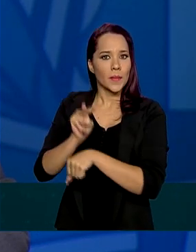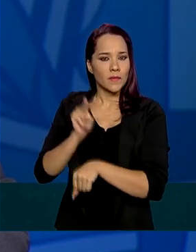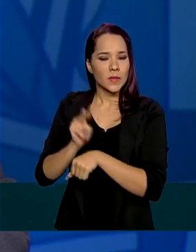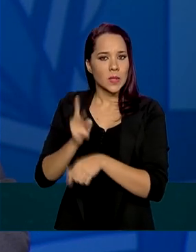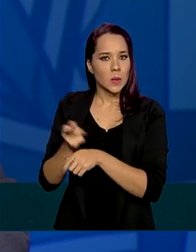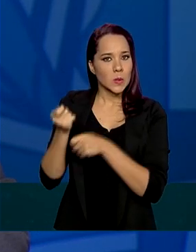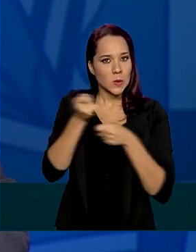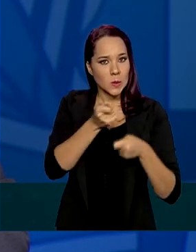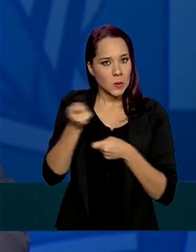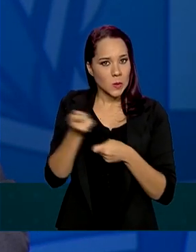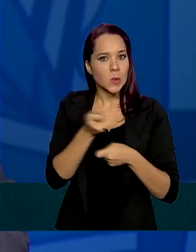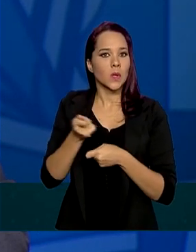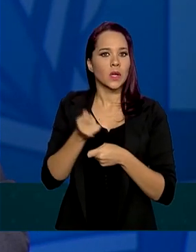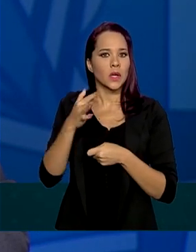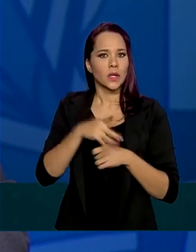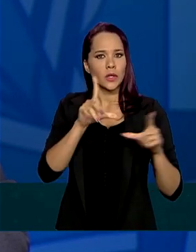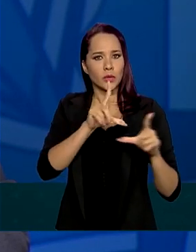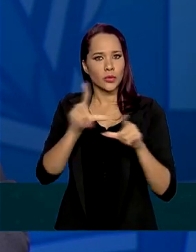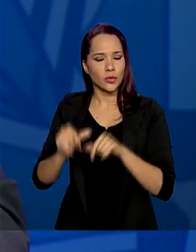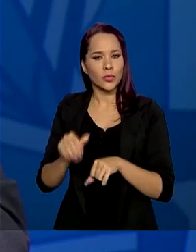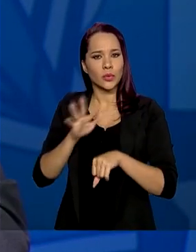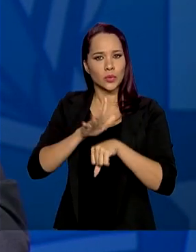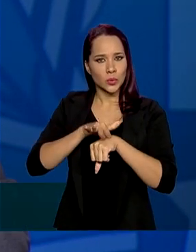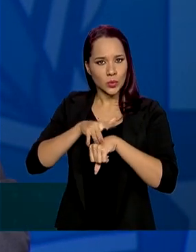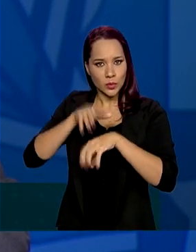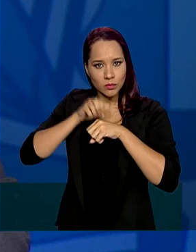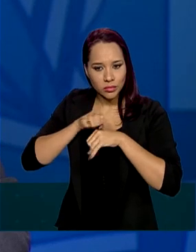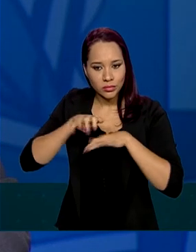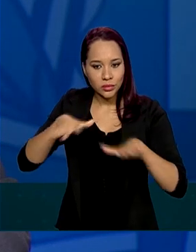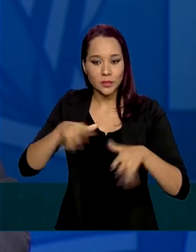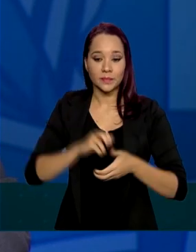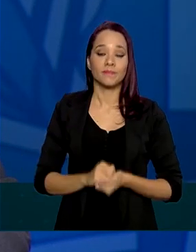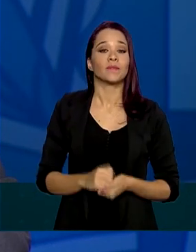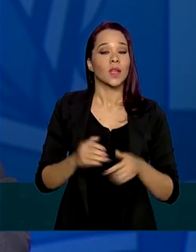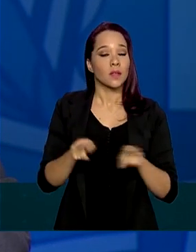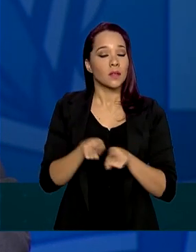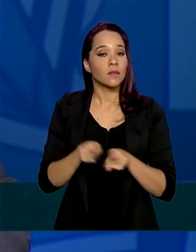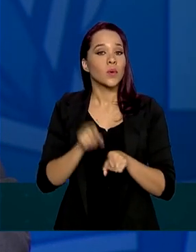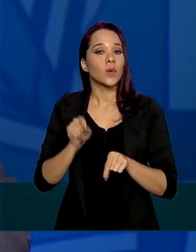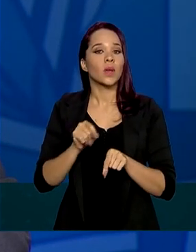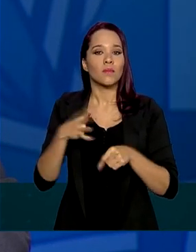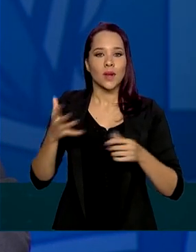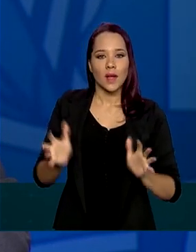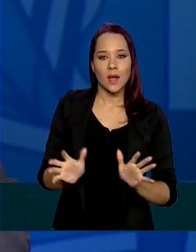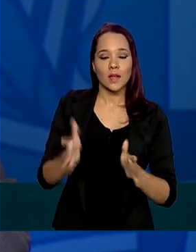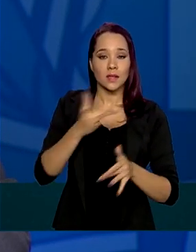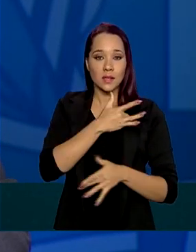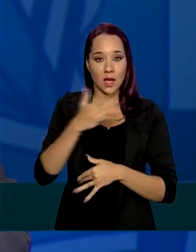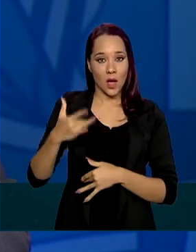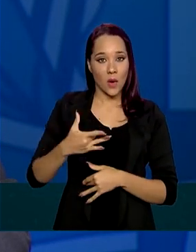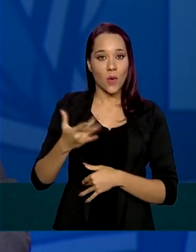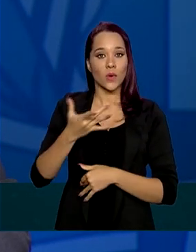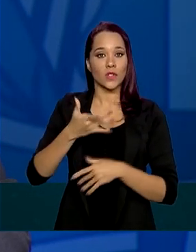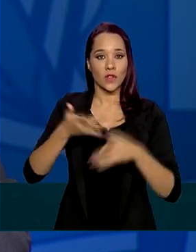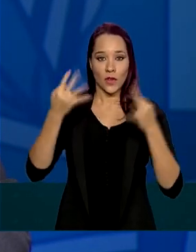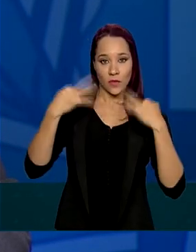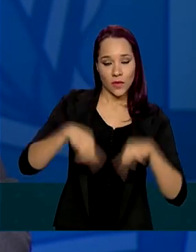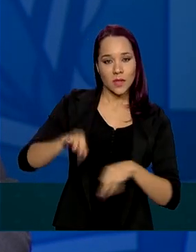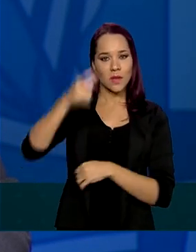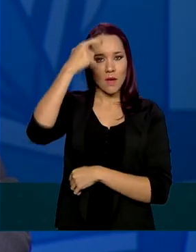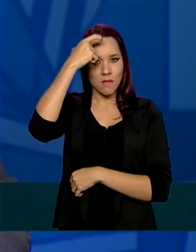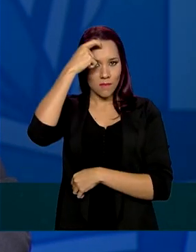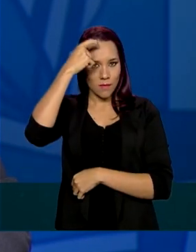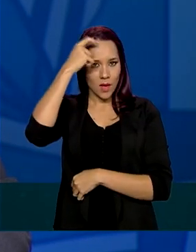controle e a mitigação da transmissão da Covid-19 e a promoção da saúde física e mental da população brasileira,